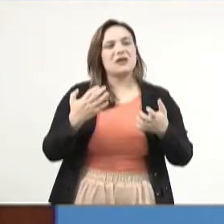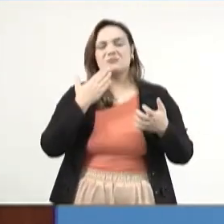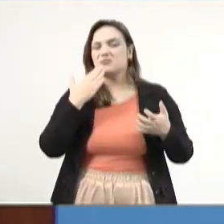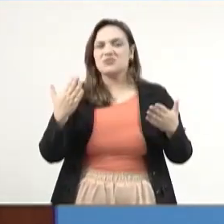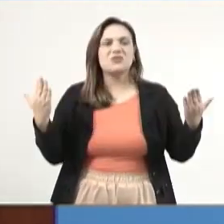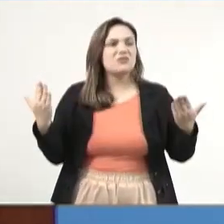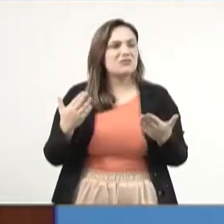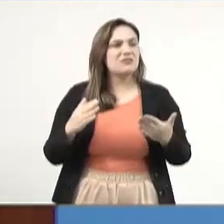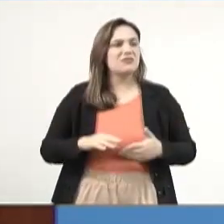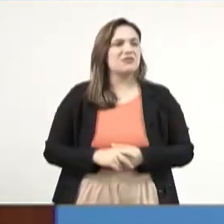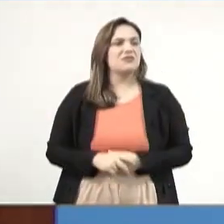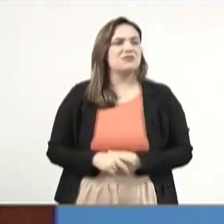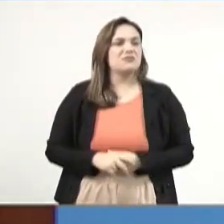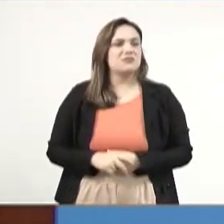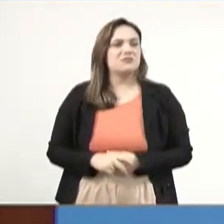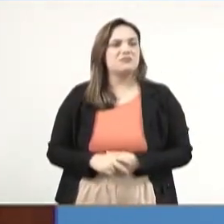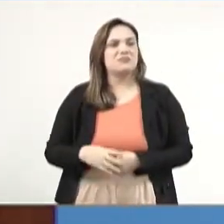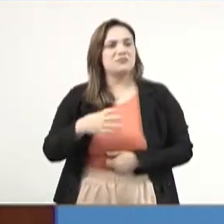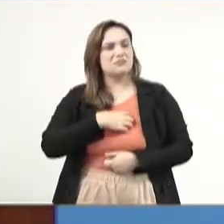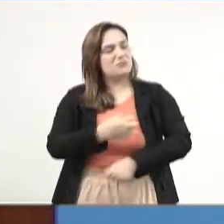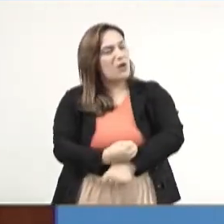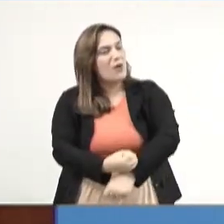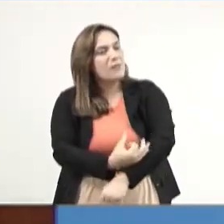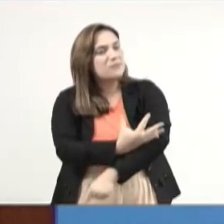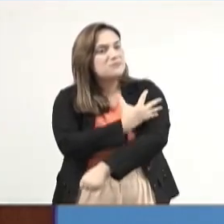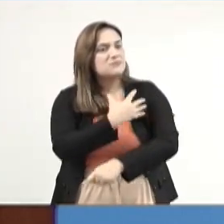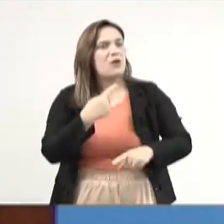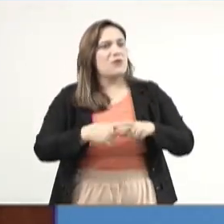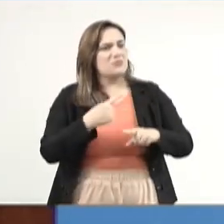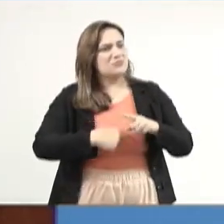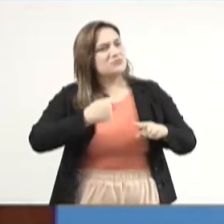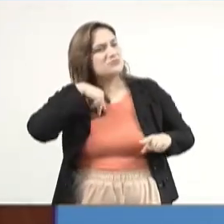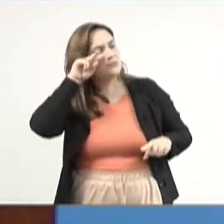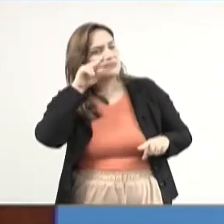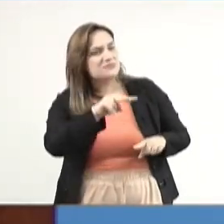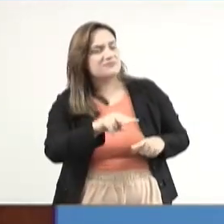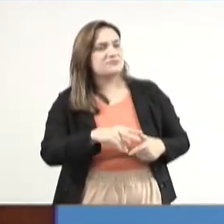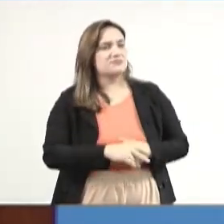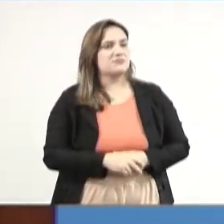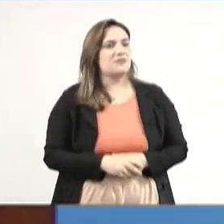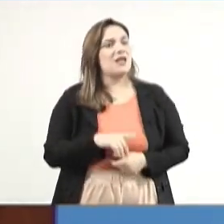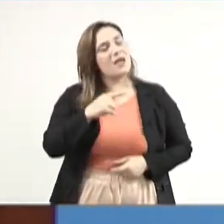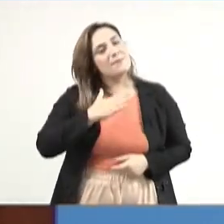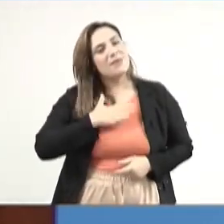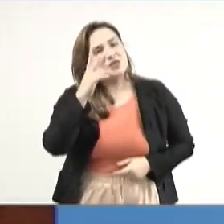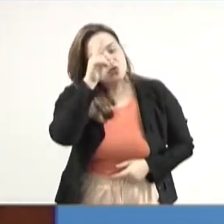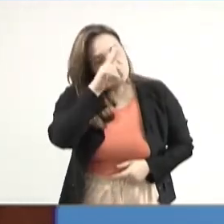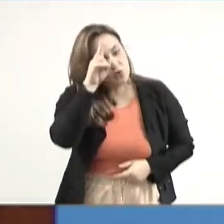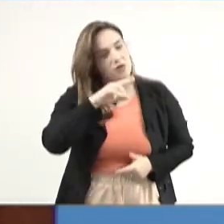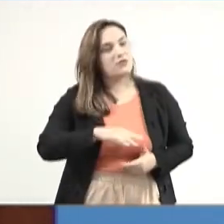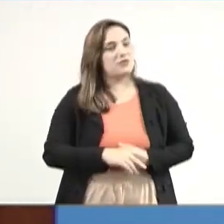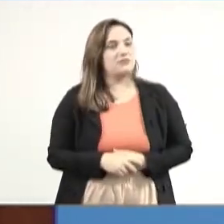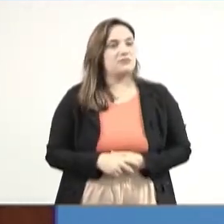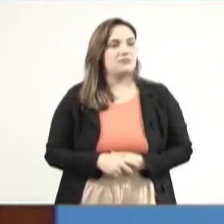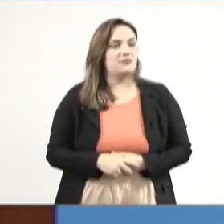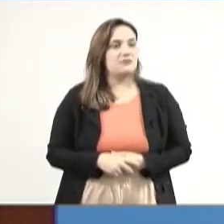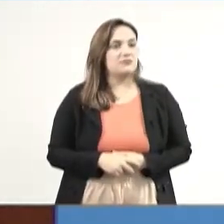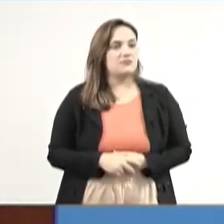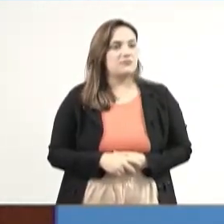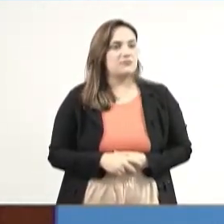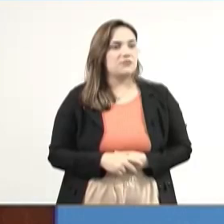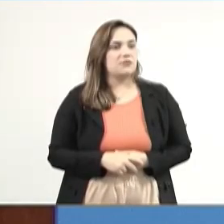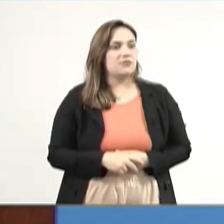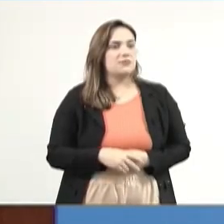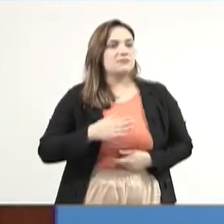eu fiquei assim, emocionado, porque ali está a minha história sendo